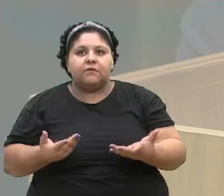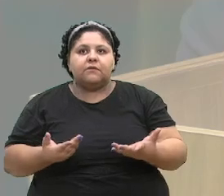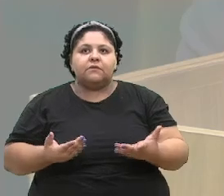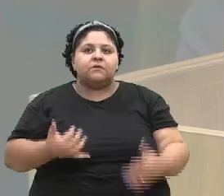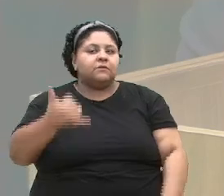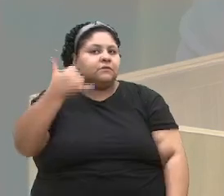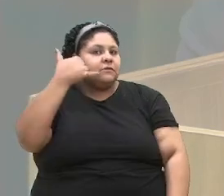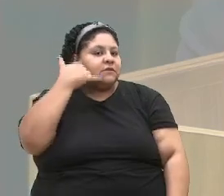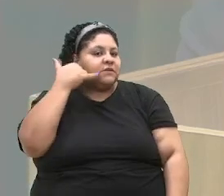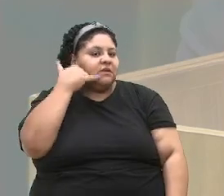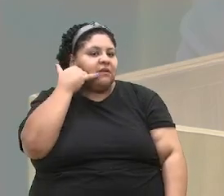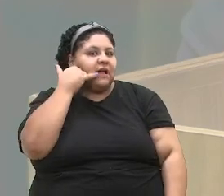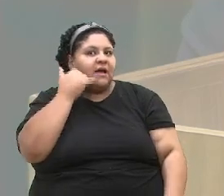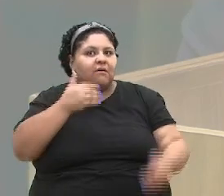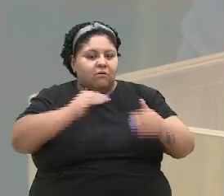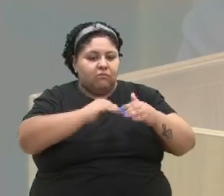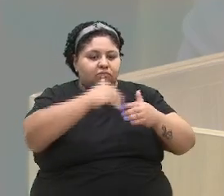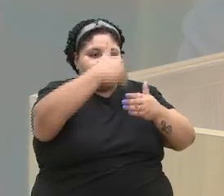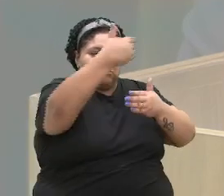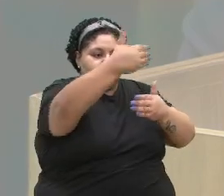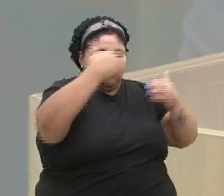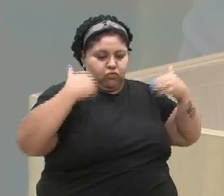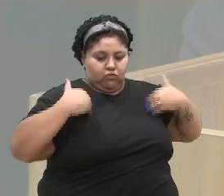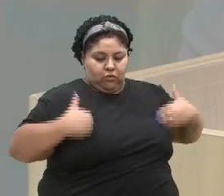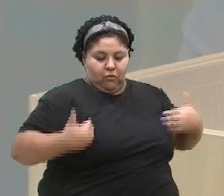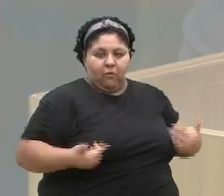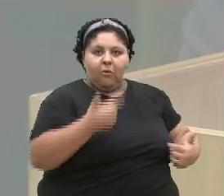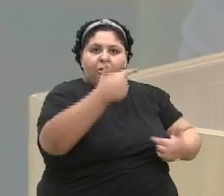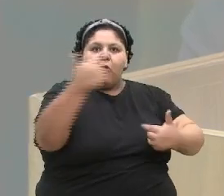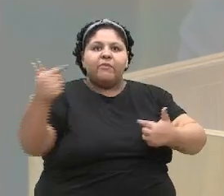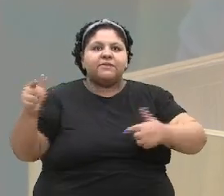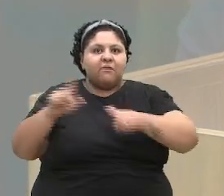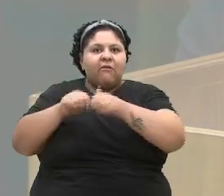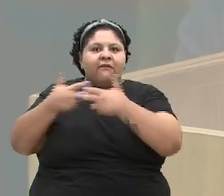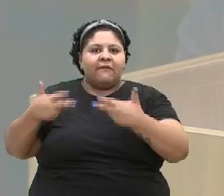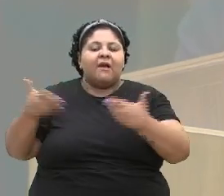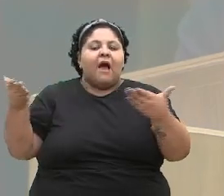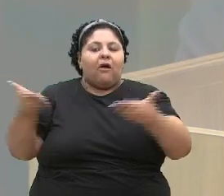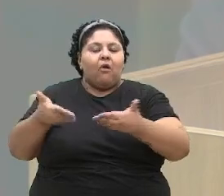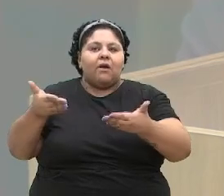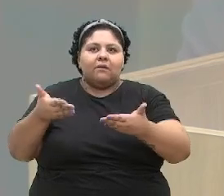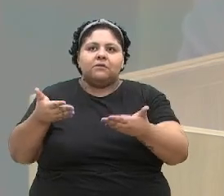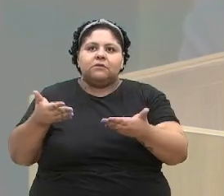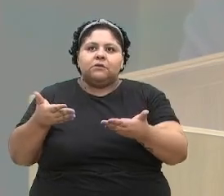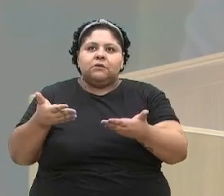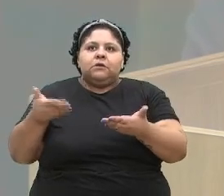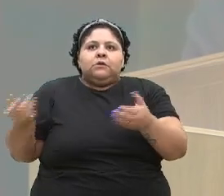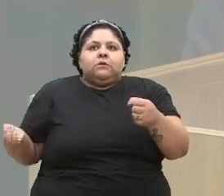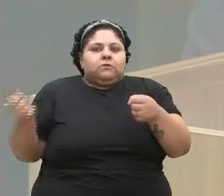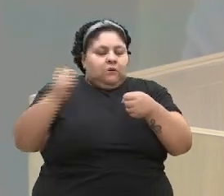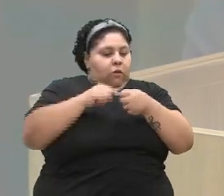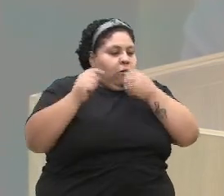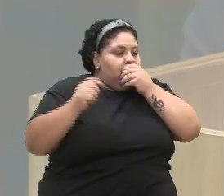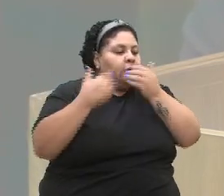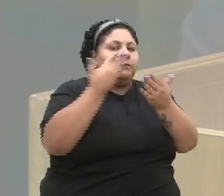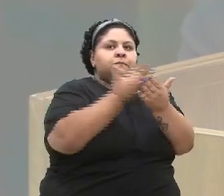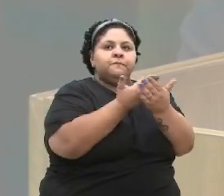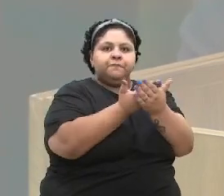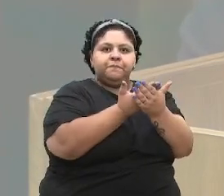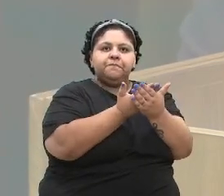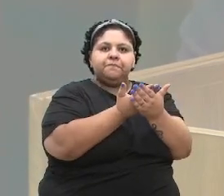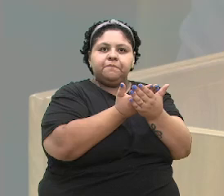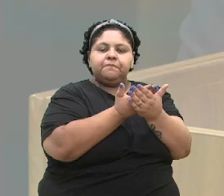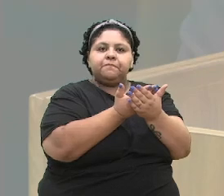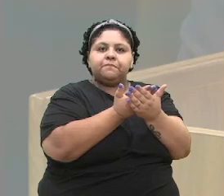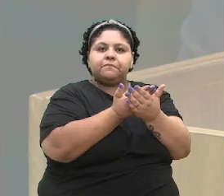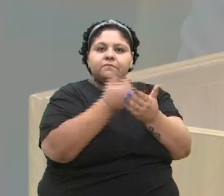celular, notebook, roupas e outras coisas. E agora estou voltando a estudar.